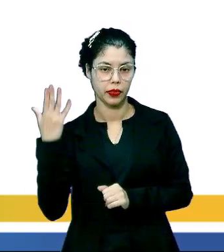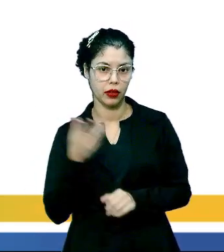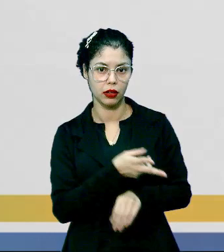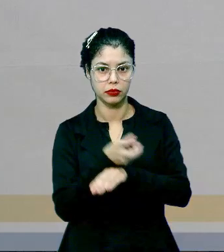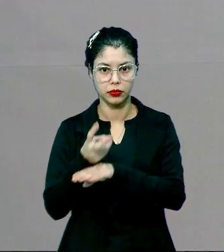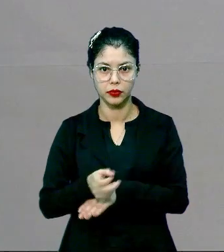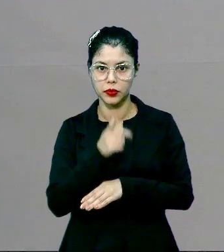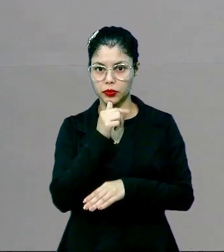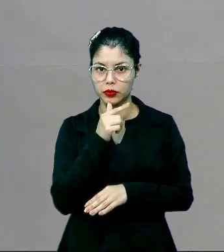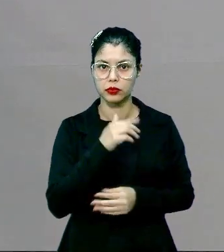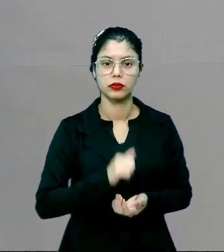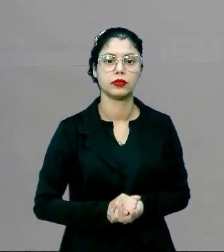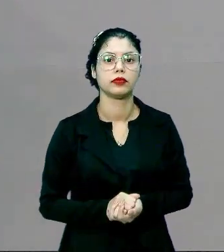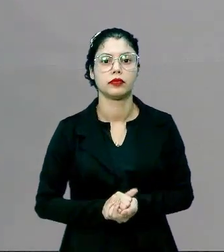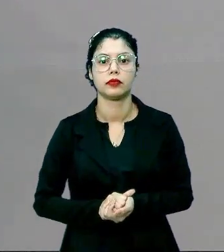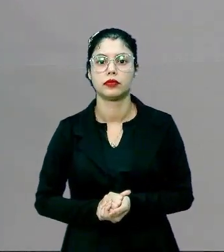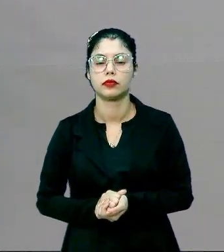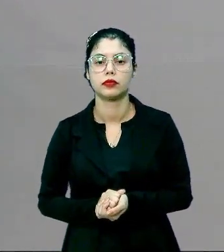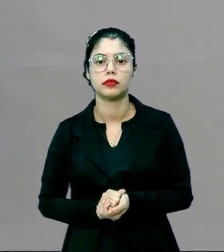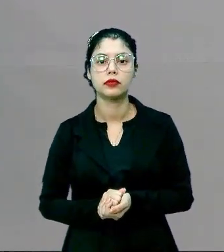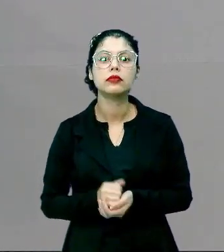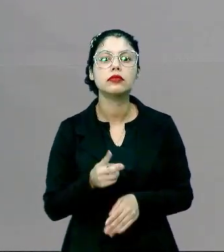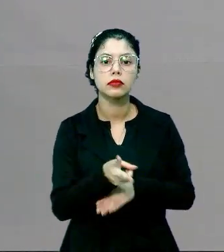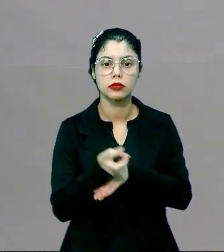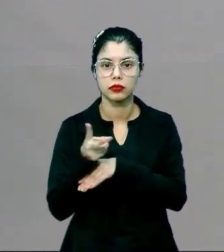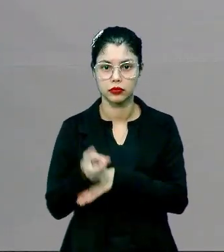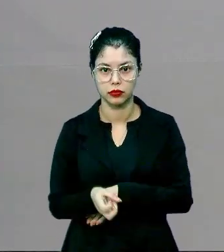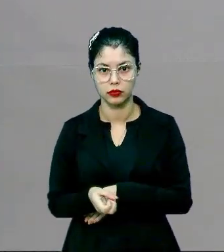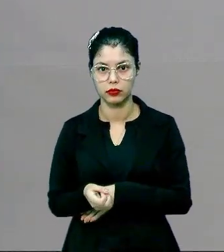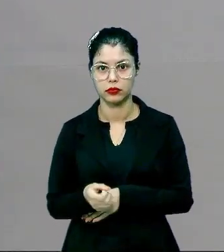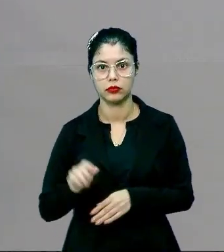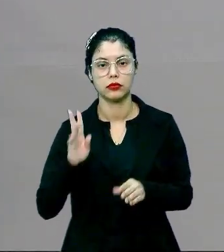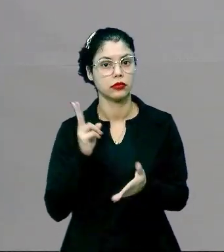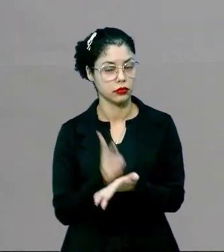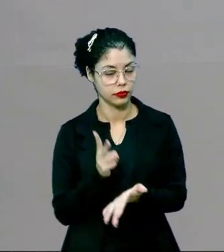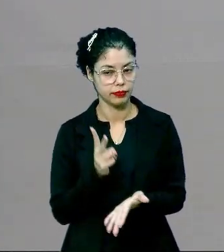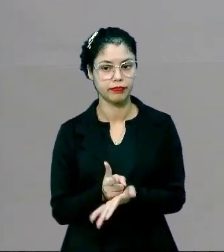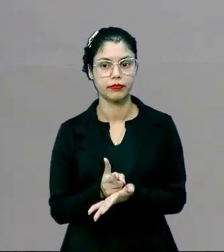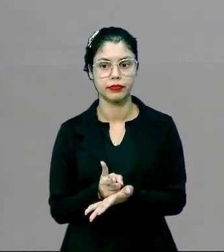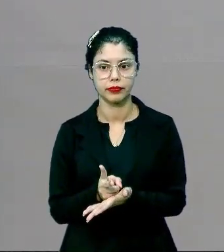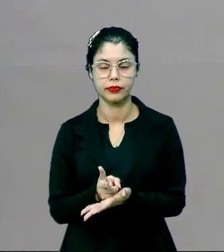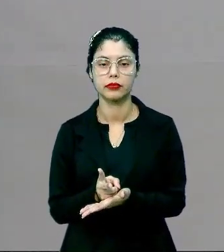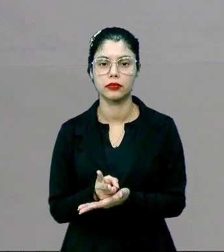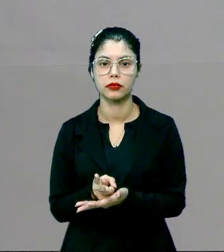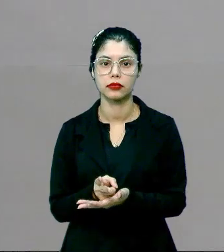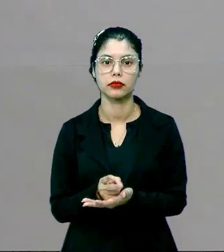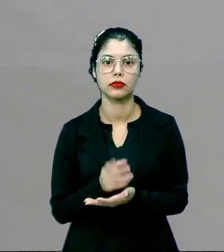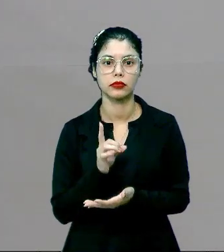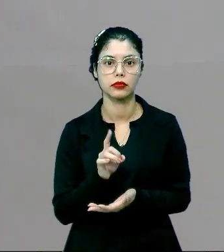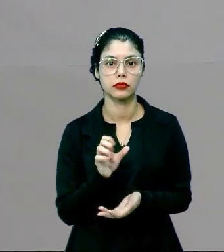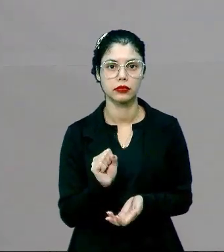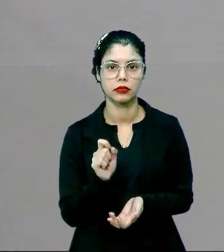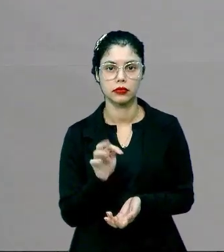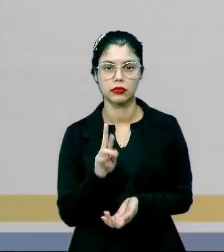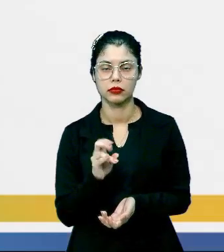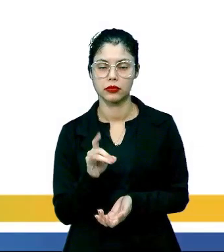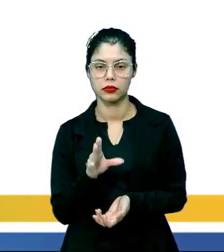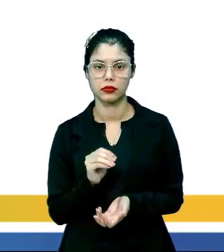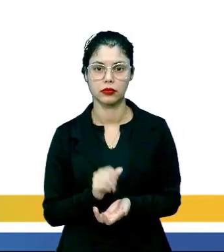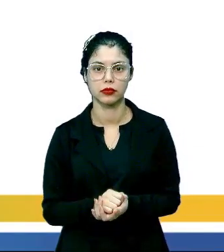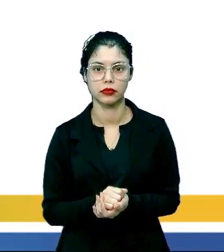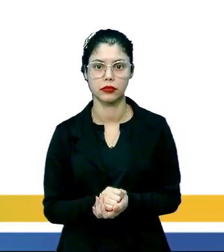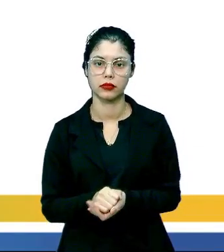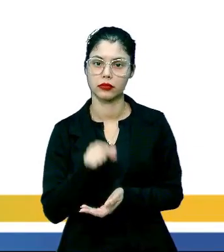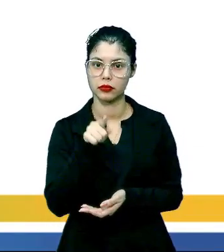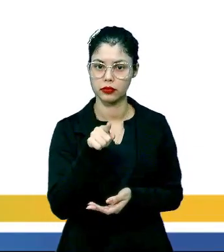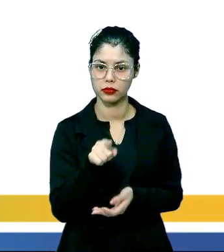a absorção de água, ou seja, a gente está absorvendo, reabsorvendo água para a gente não ficar desidratado, tá certo?